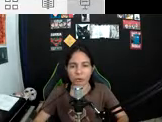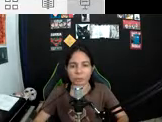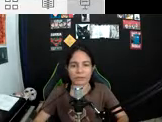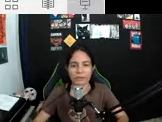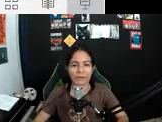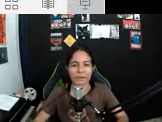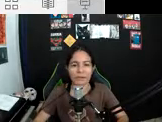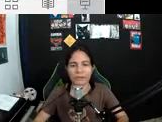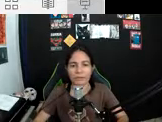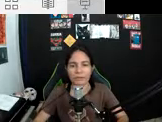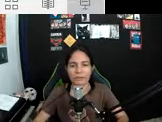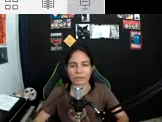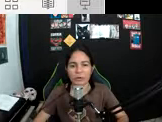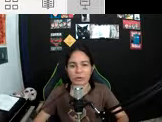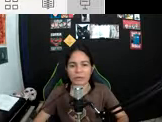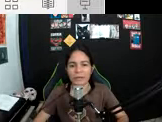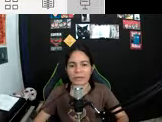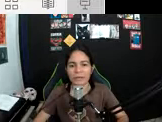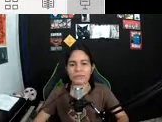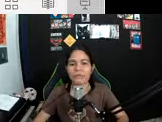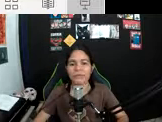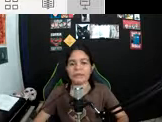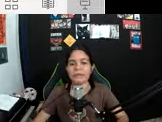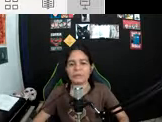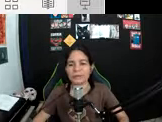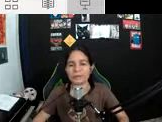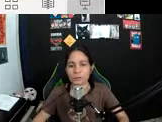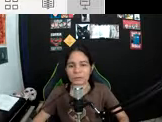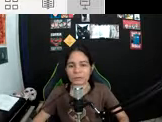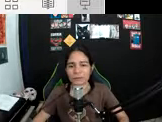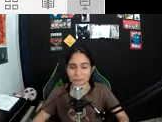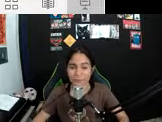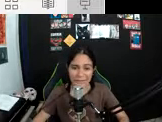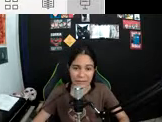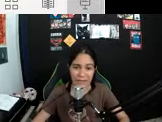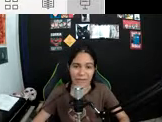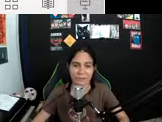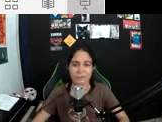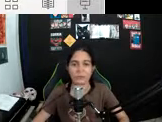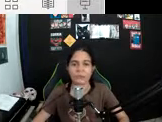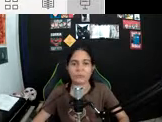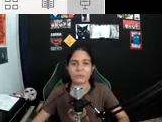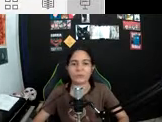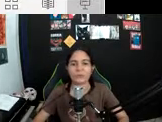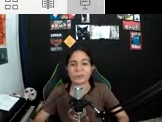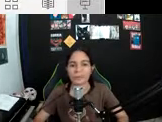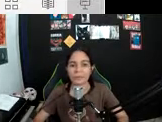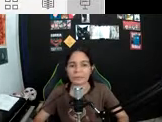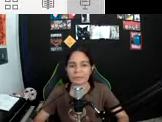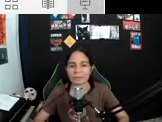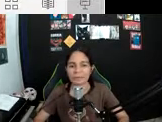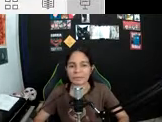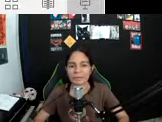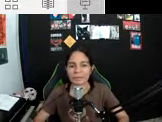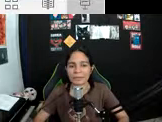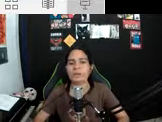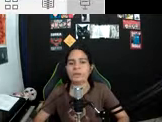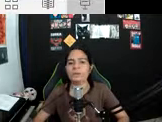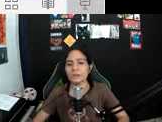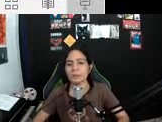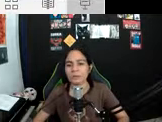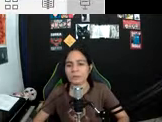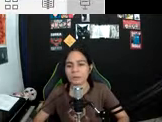Ó, não praticar atos que coloquem em risco a integridade física ou psíquica do ser humano, atuar junto à equipe de saúde